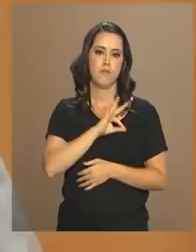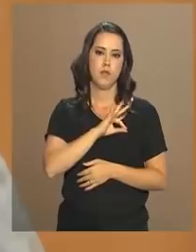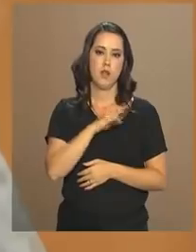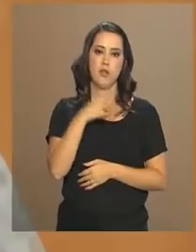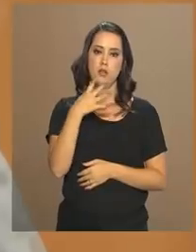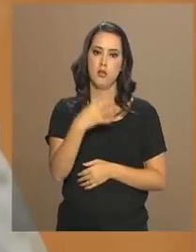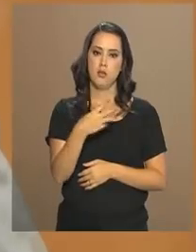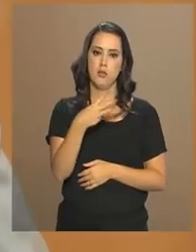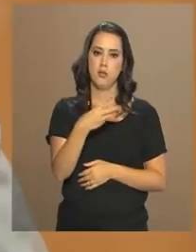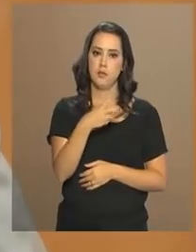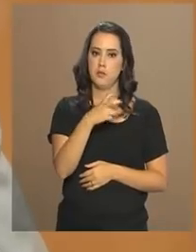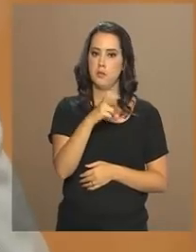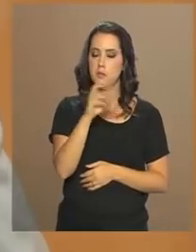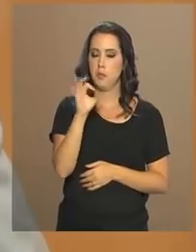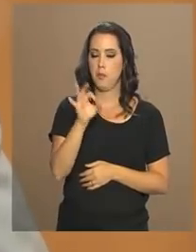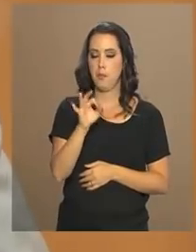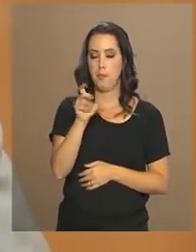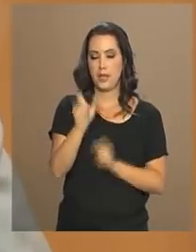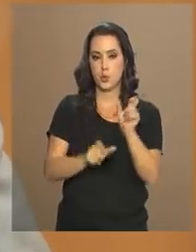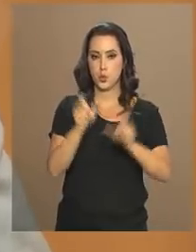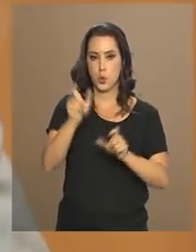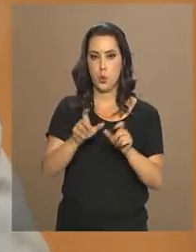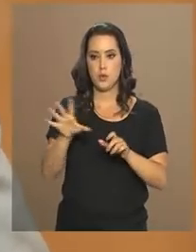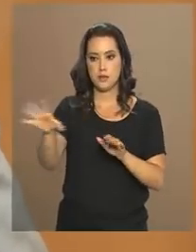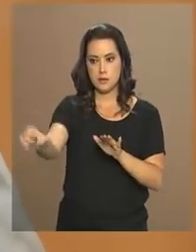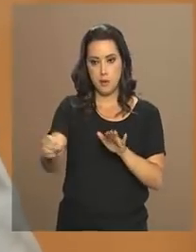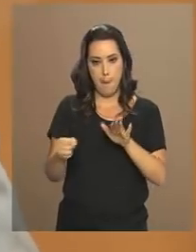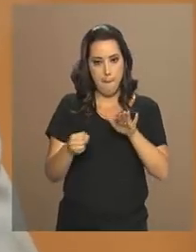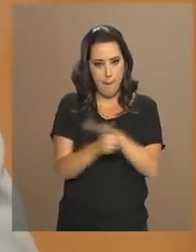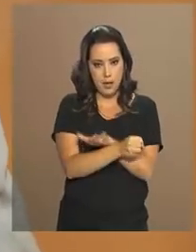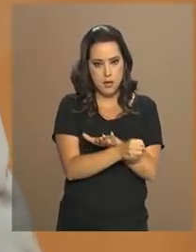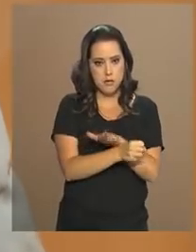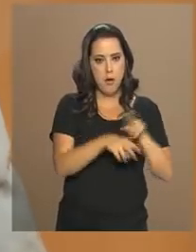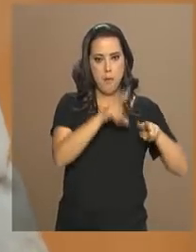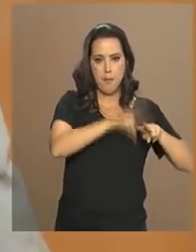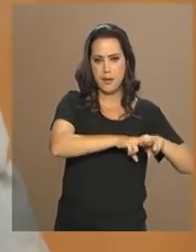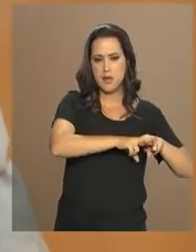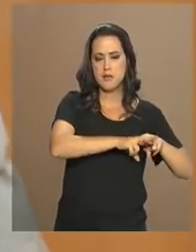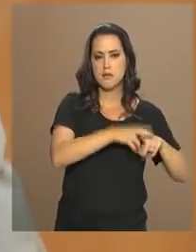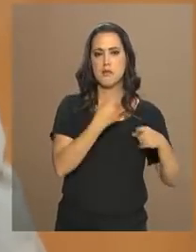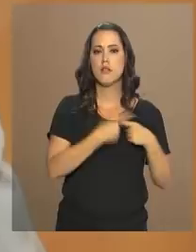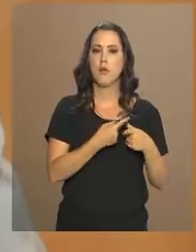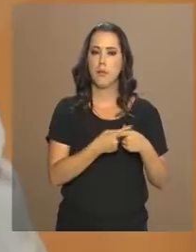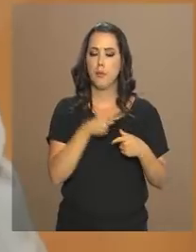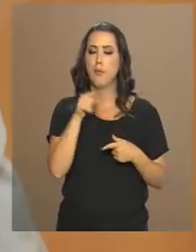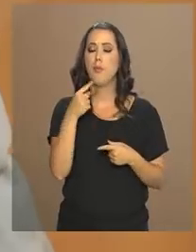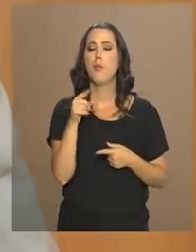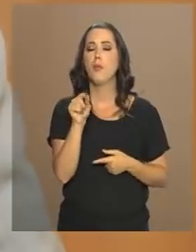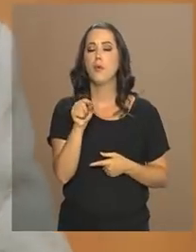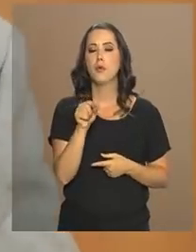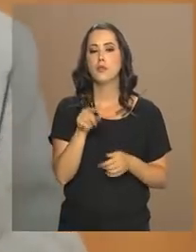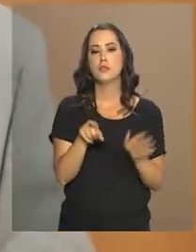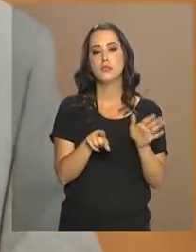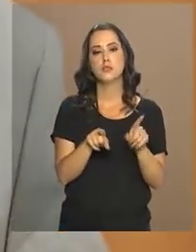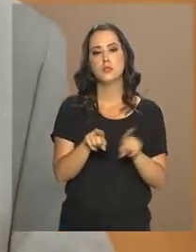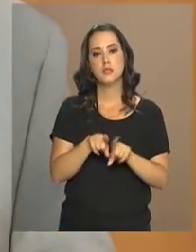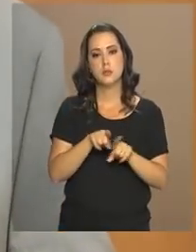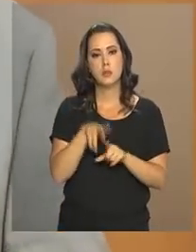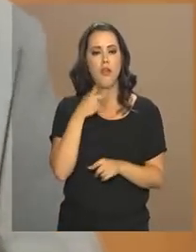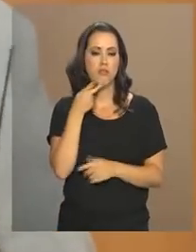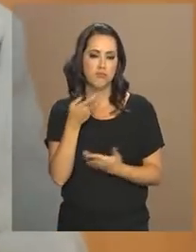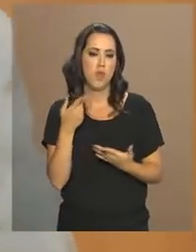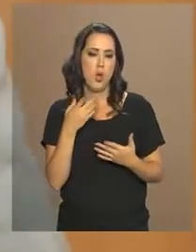435 pessoas foram detidas. Além disso, fiz referência aos problemas